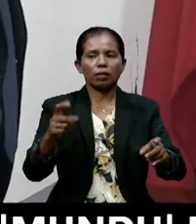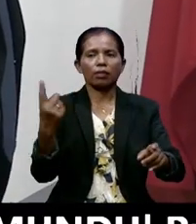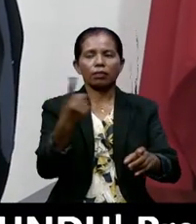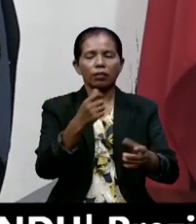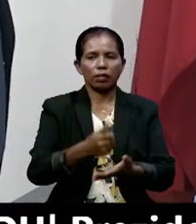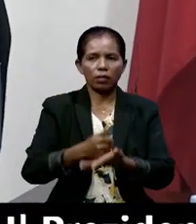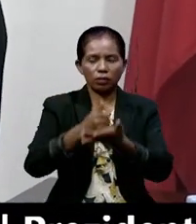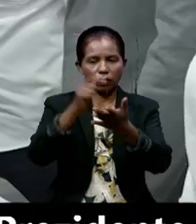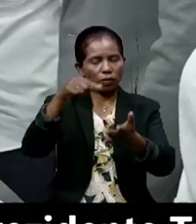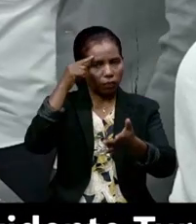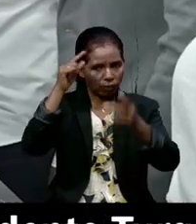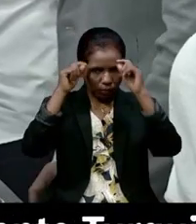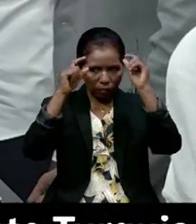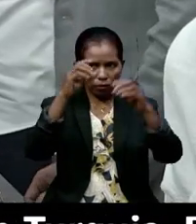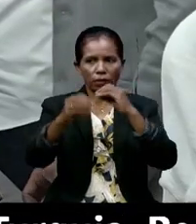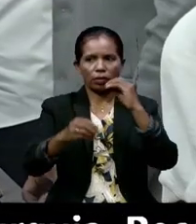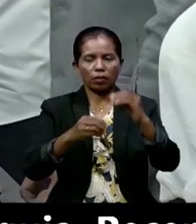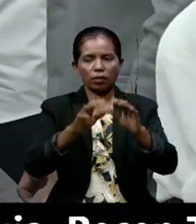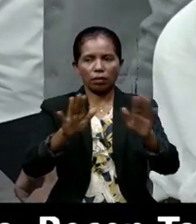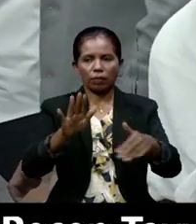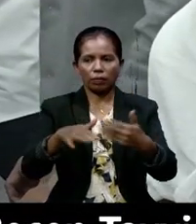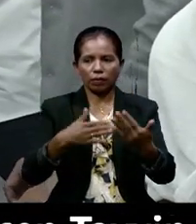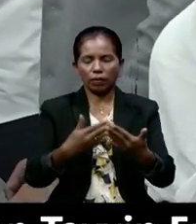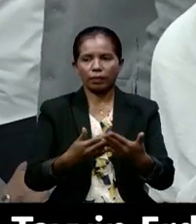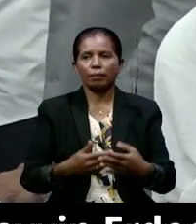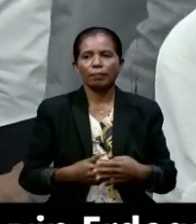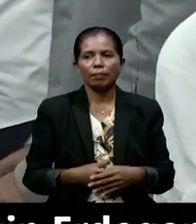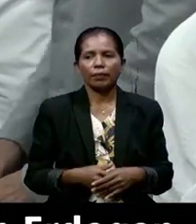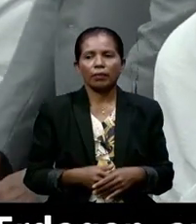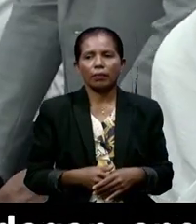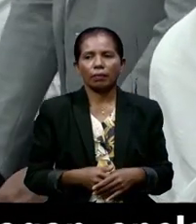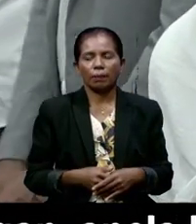governo Timor Leste, liu-liu con ba asunto la Barik Nian. Agustino da Costa, Marito da Costa, GMN.